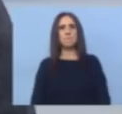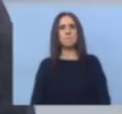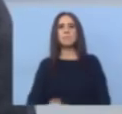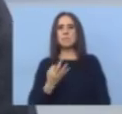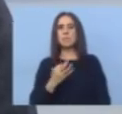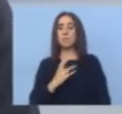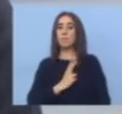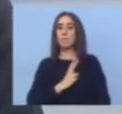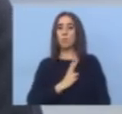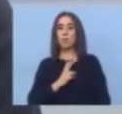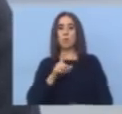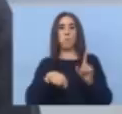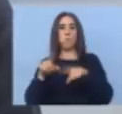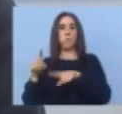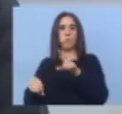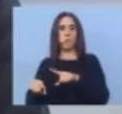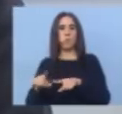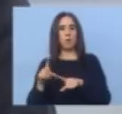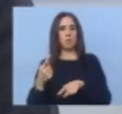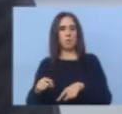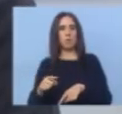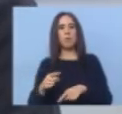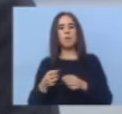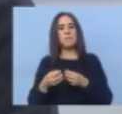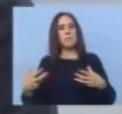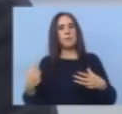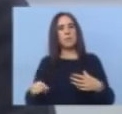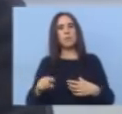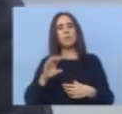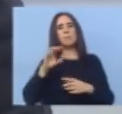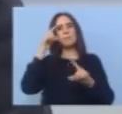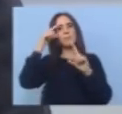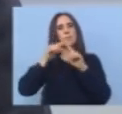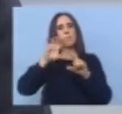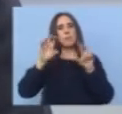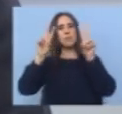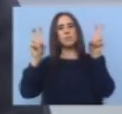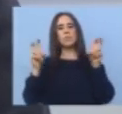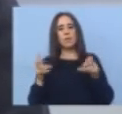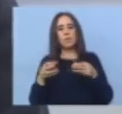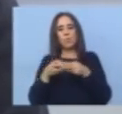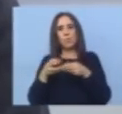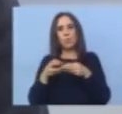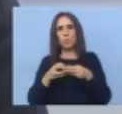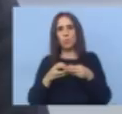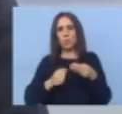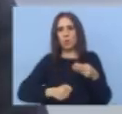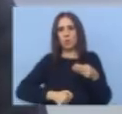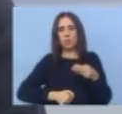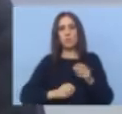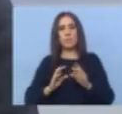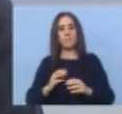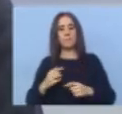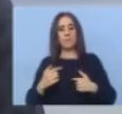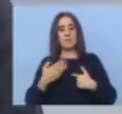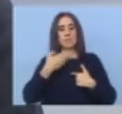muito de faculdade para faculdade. E uma coisa que começou a surgir muito com a Missão País foram os núcleos católicos, que foi os missionários